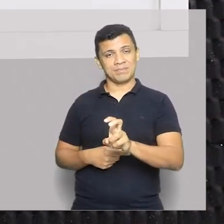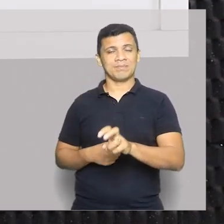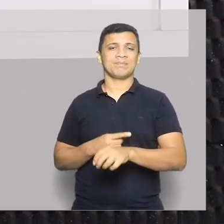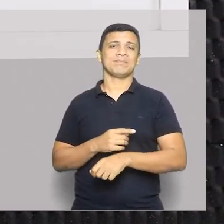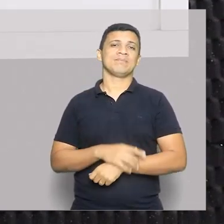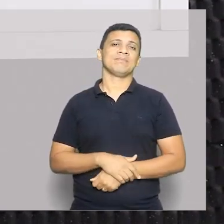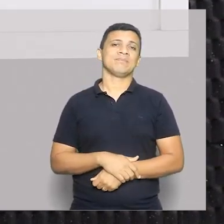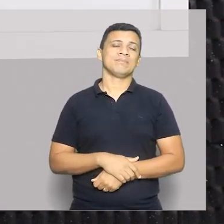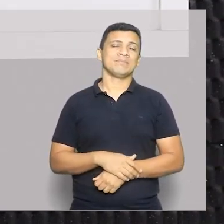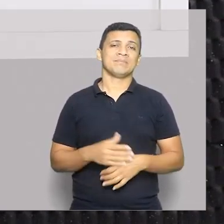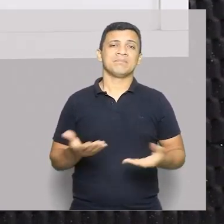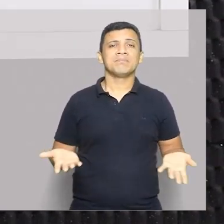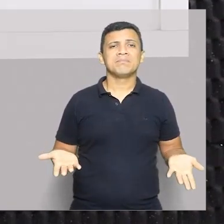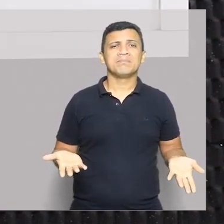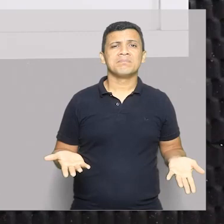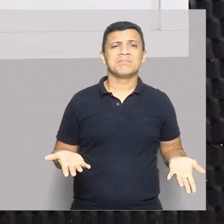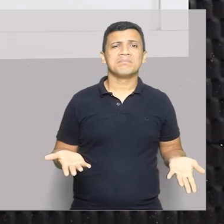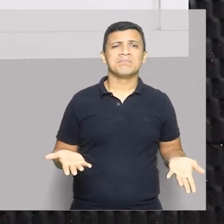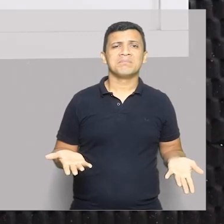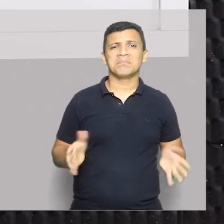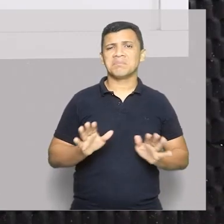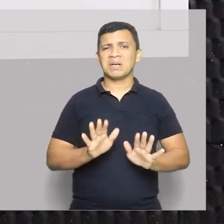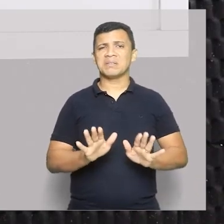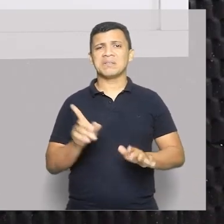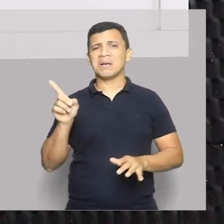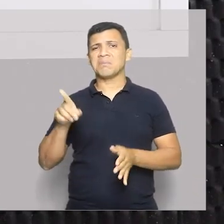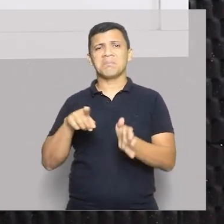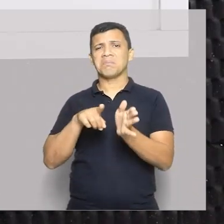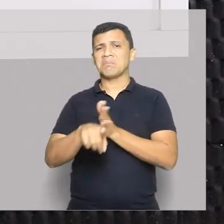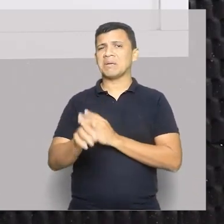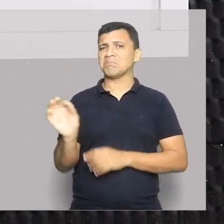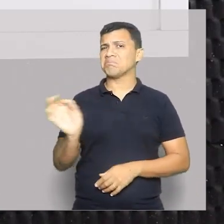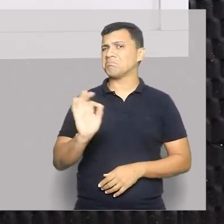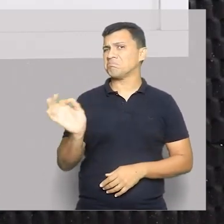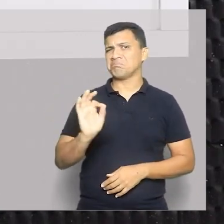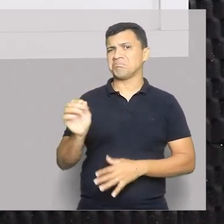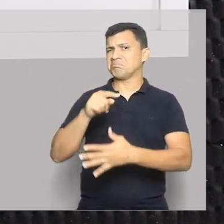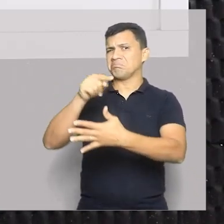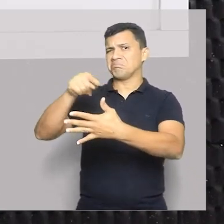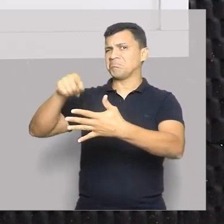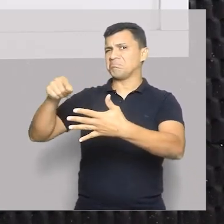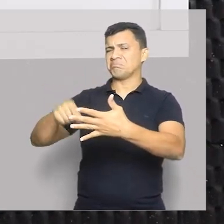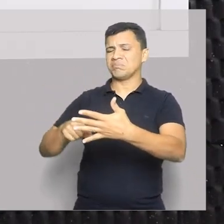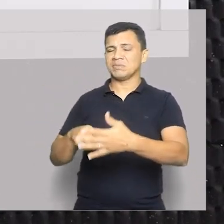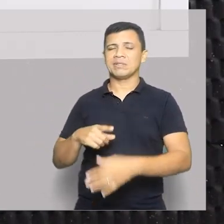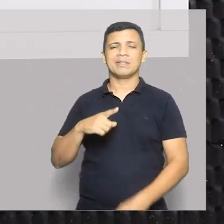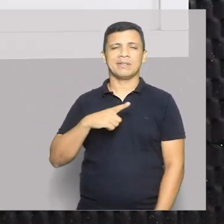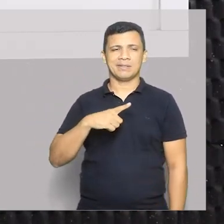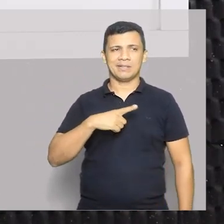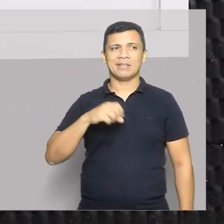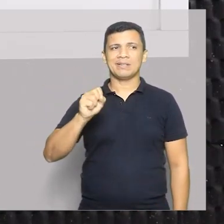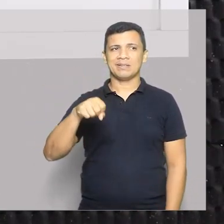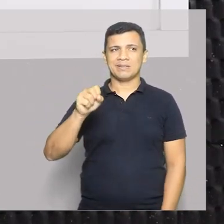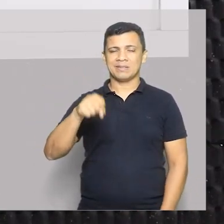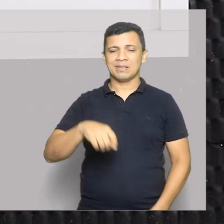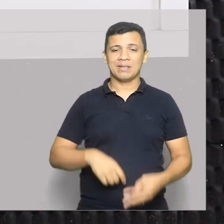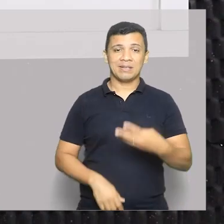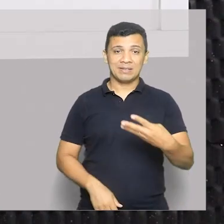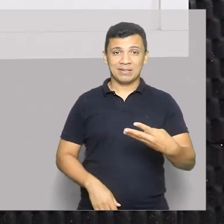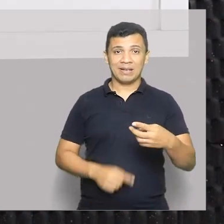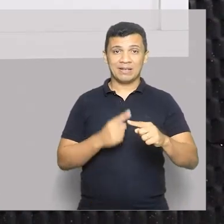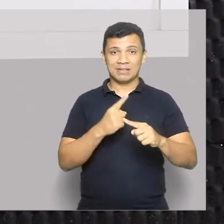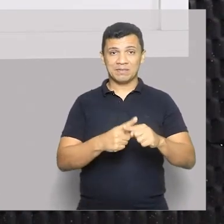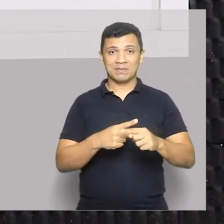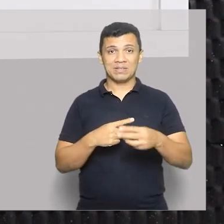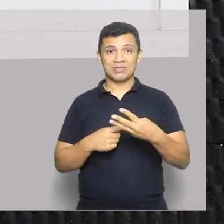345. Pessoal, mas na questão não tem essa resposta. Tem sim, turma. Esse 3 vezes 3